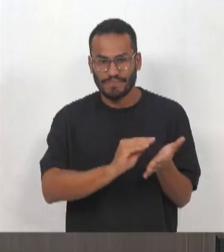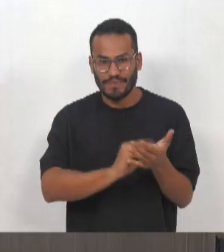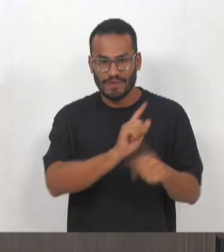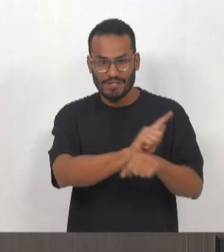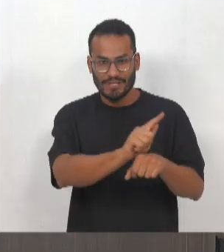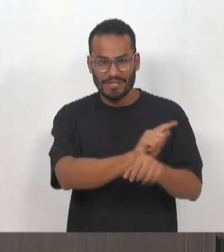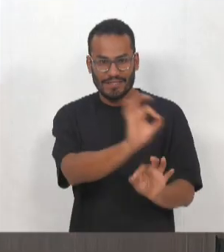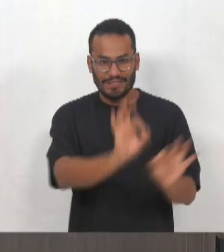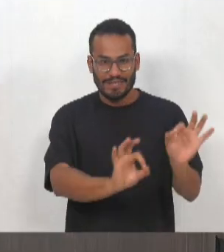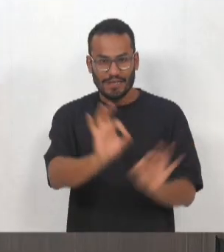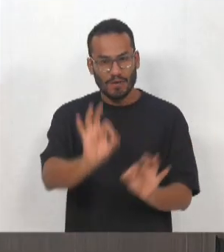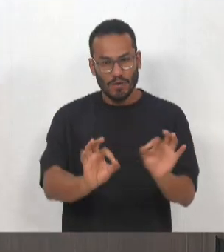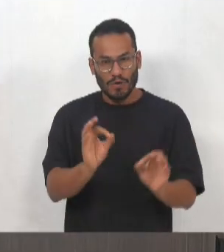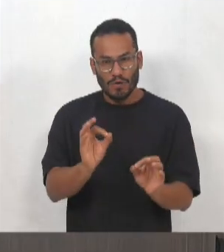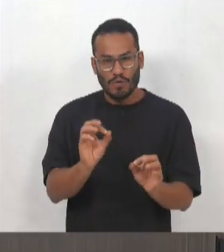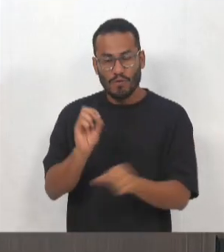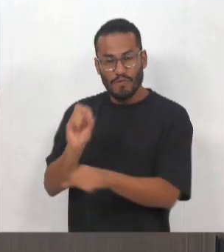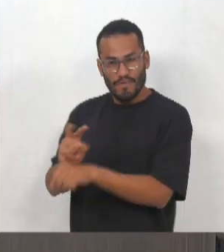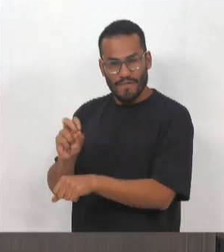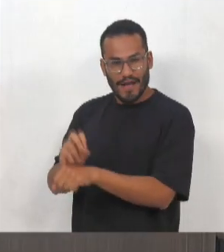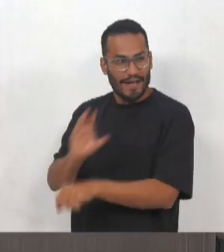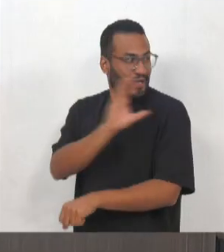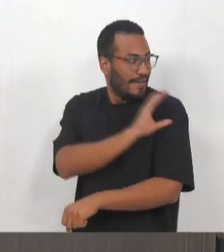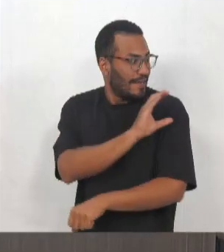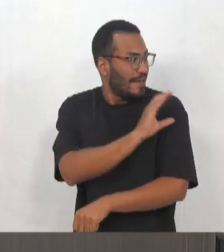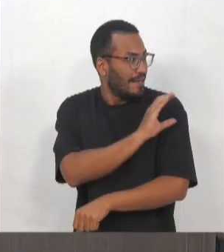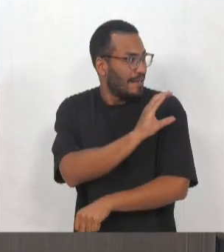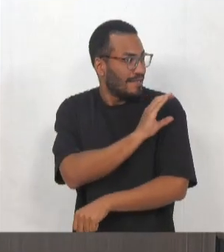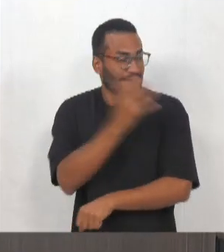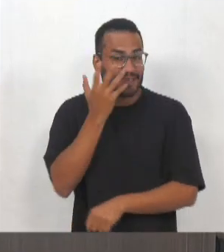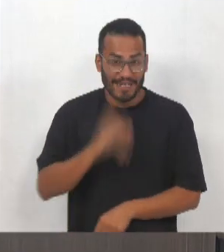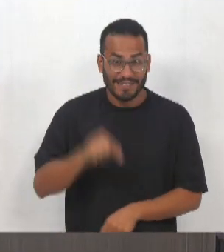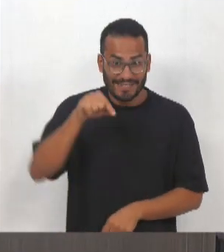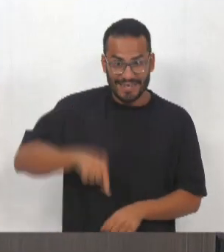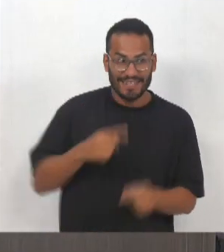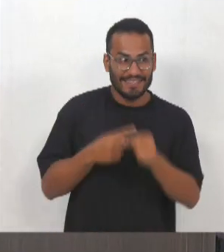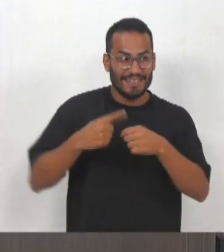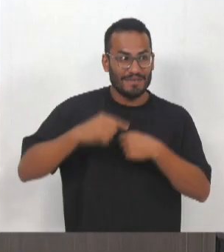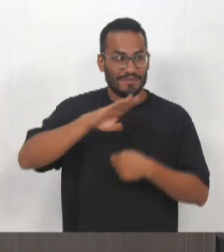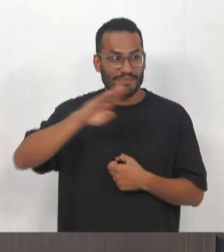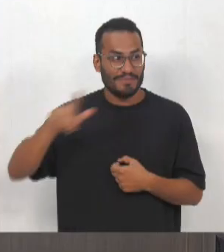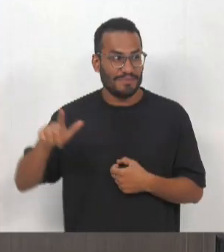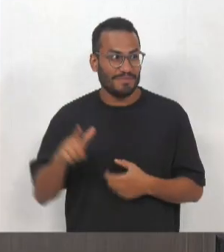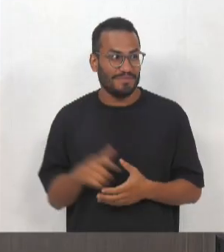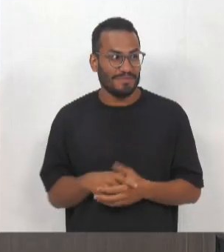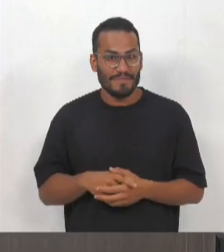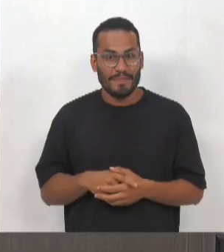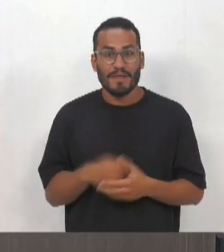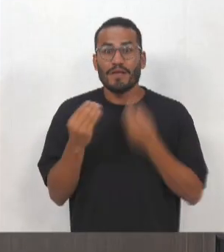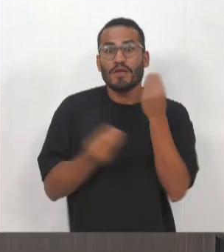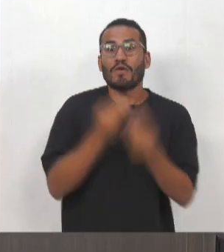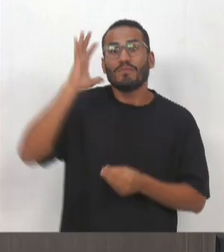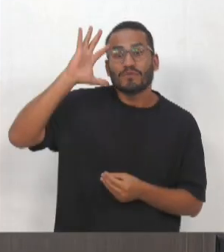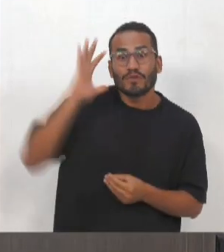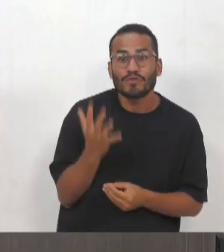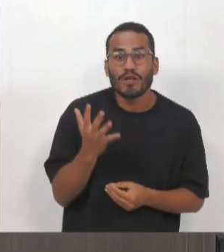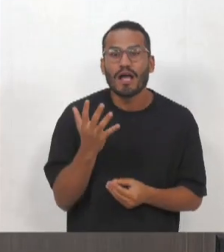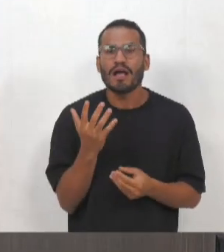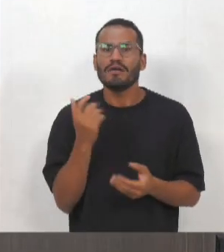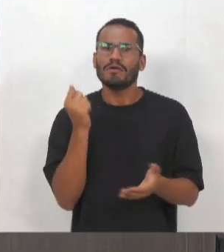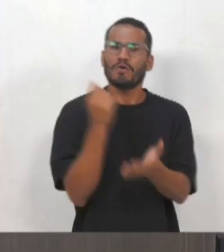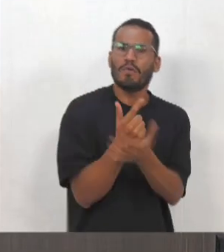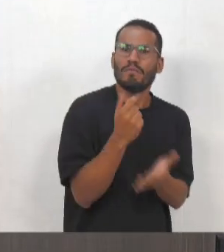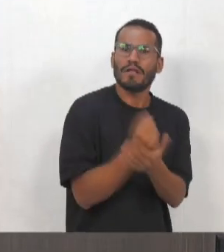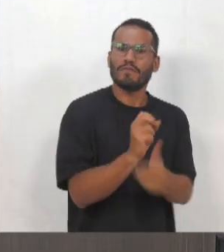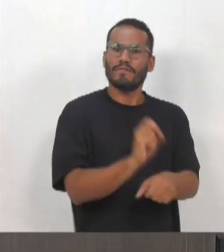gestão quanto a essas vagas das crianças na nossa cidade. E como solucionar? Comprando